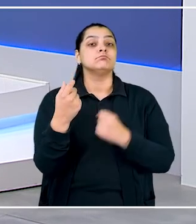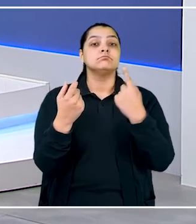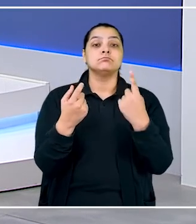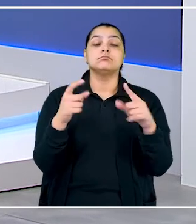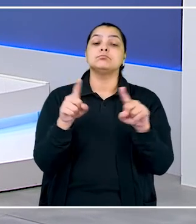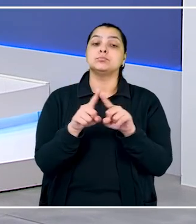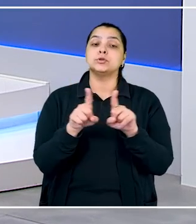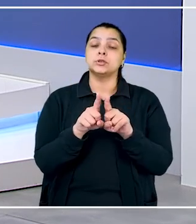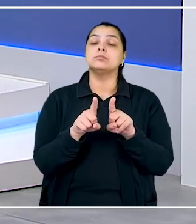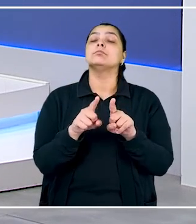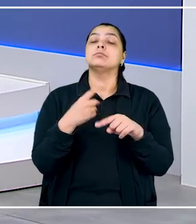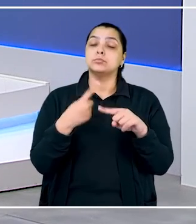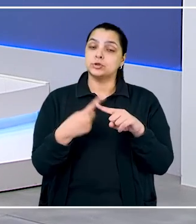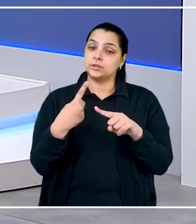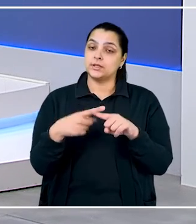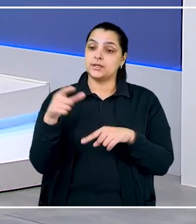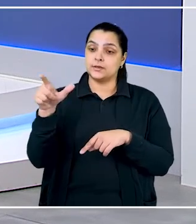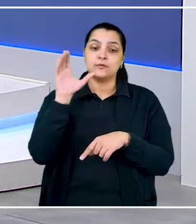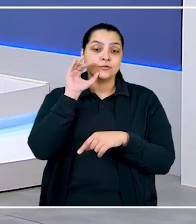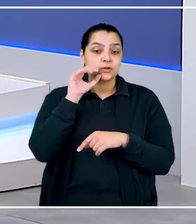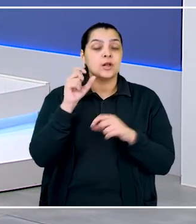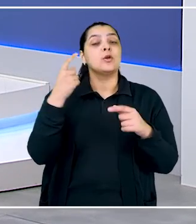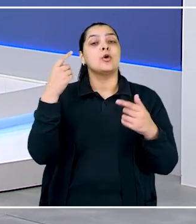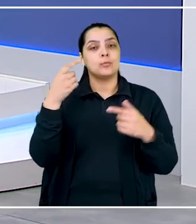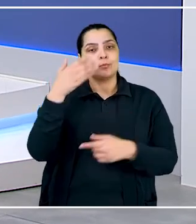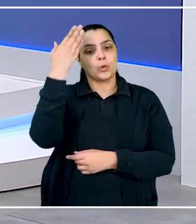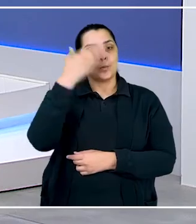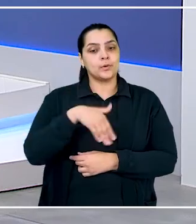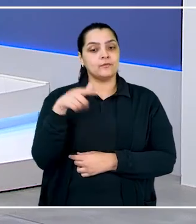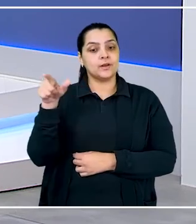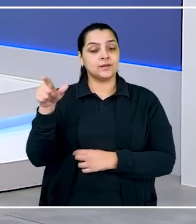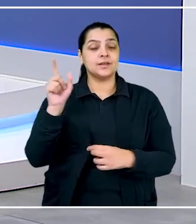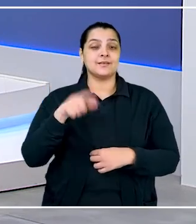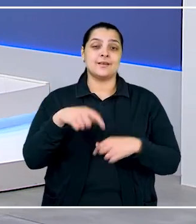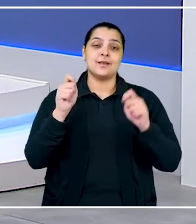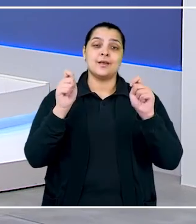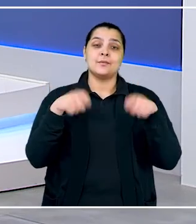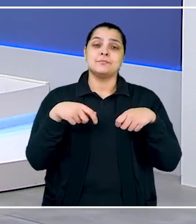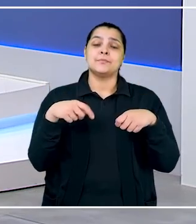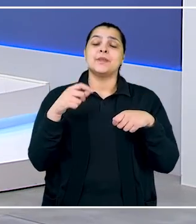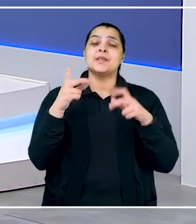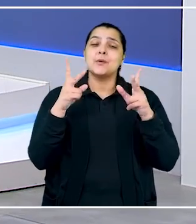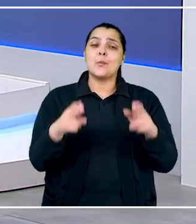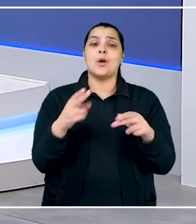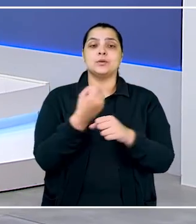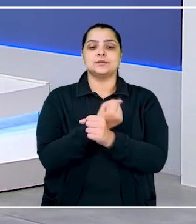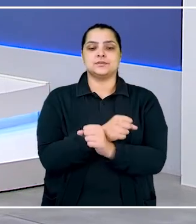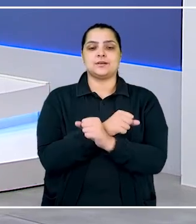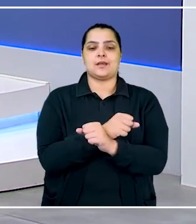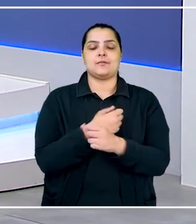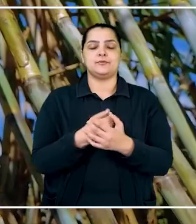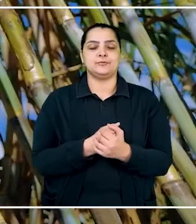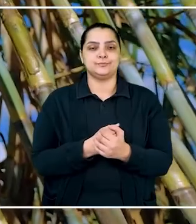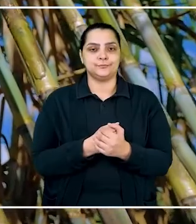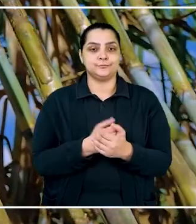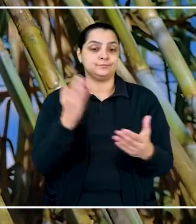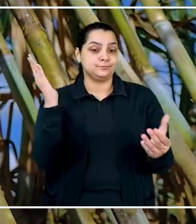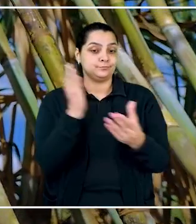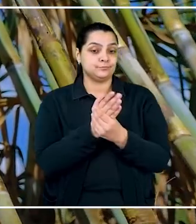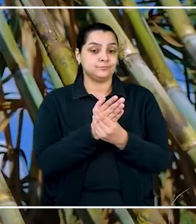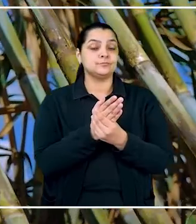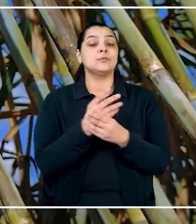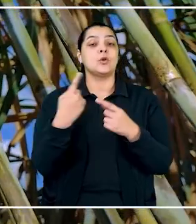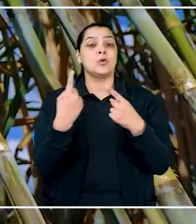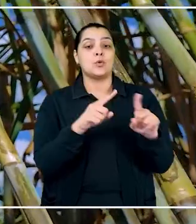de vulnerabilidade do trabalhador, já que ficou comprovado que ele foi submetido a condições análogas à escravidão. A ação